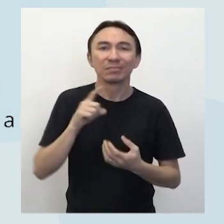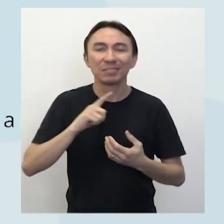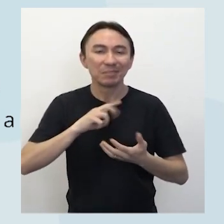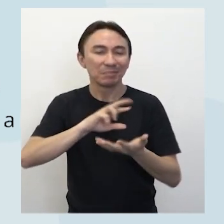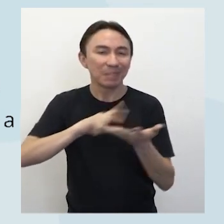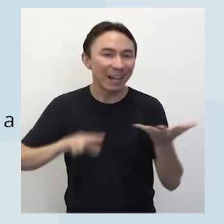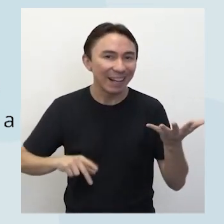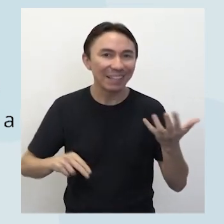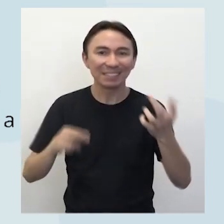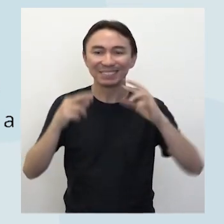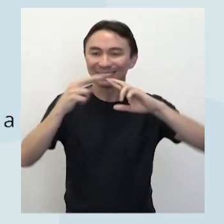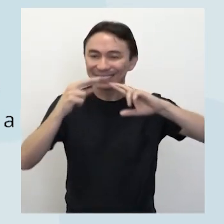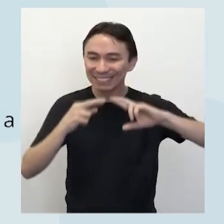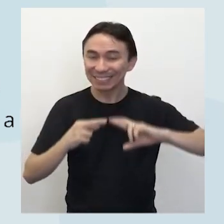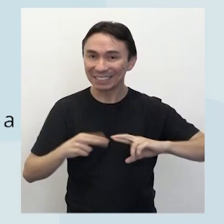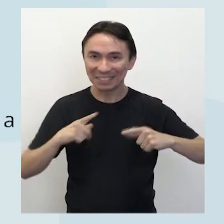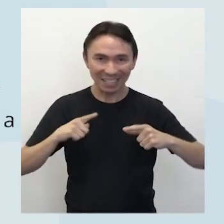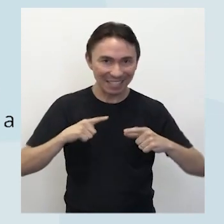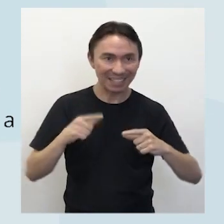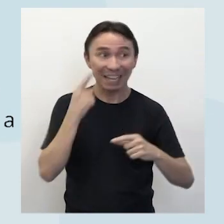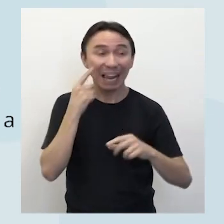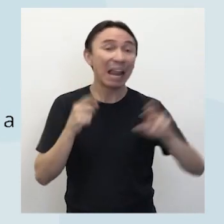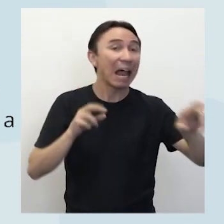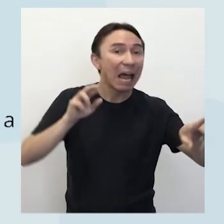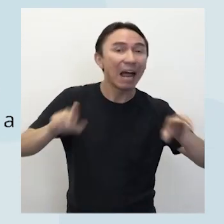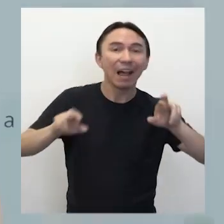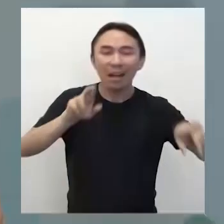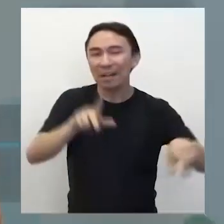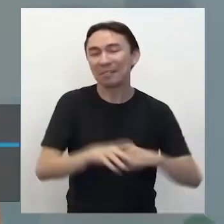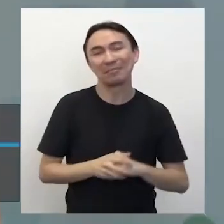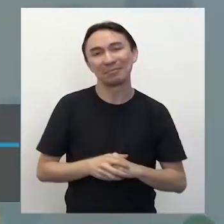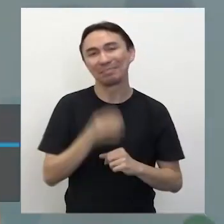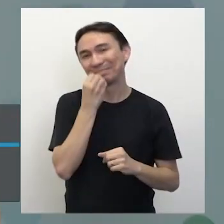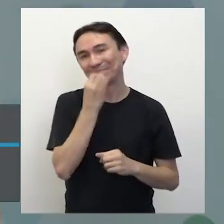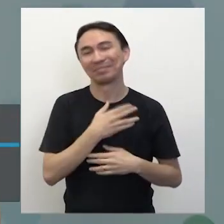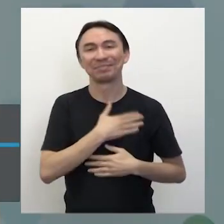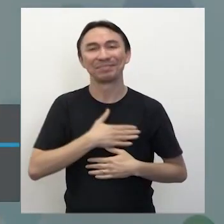partir da vivência de cada estudante. Gente, foi um prazer estar com